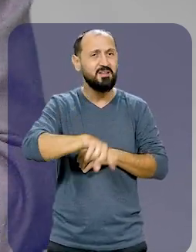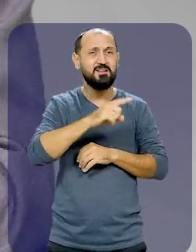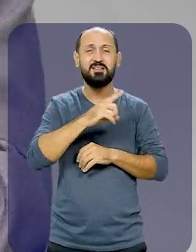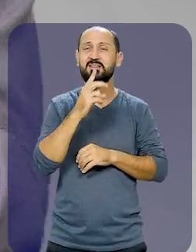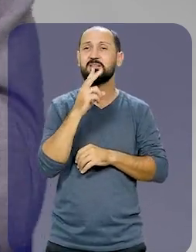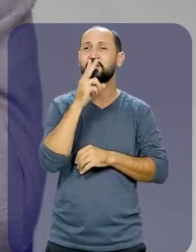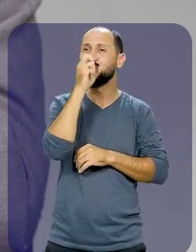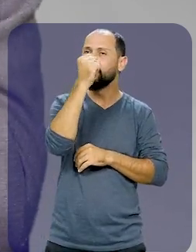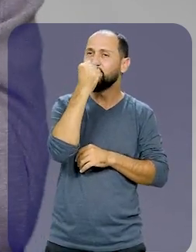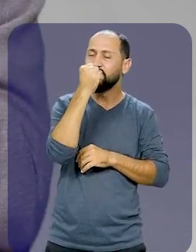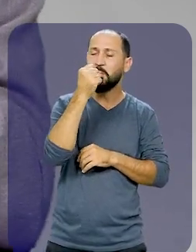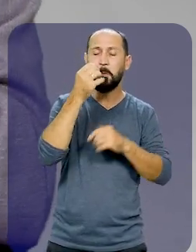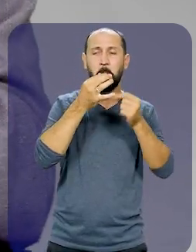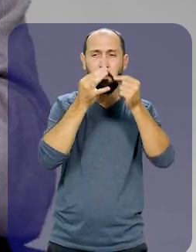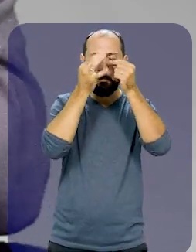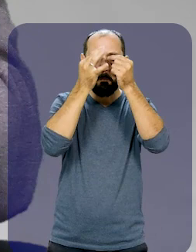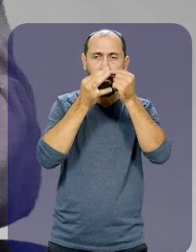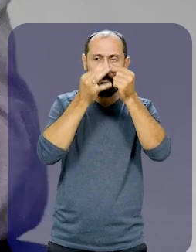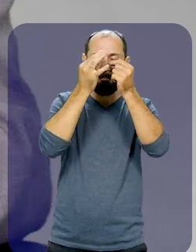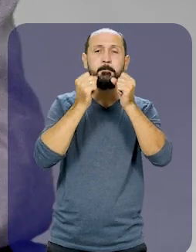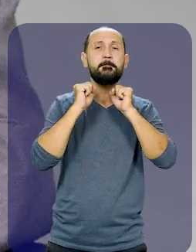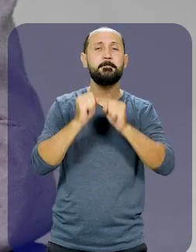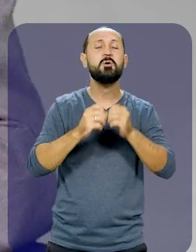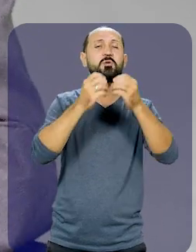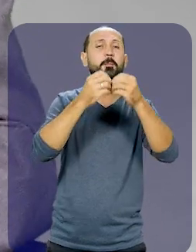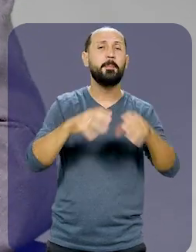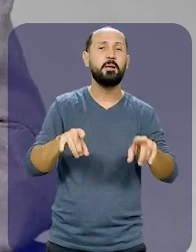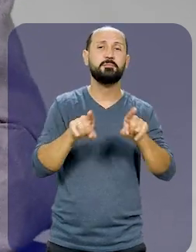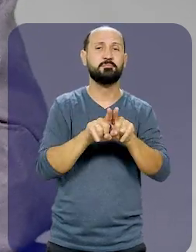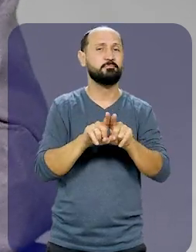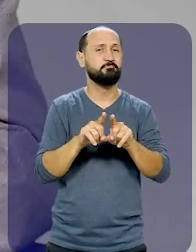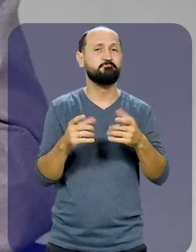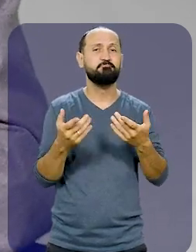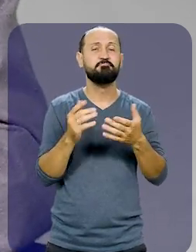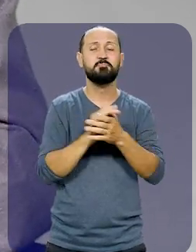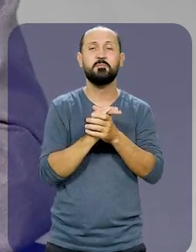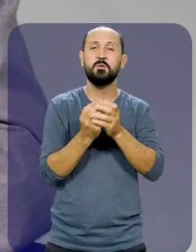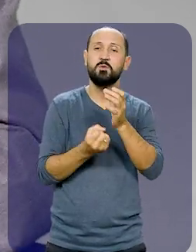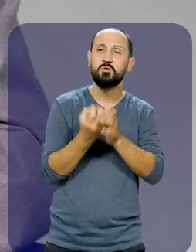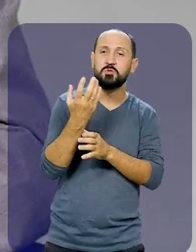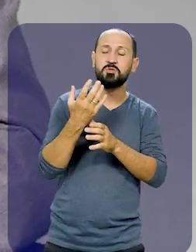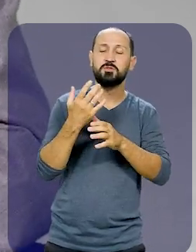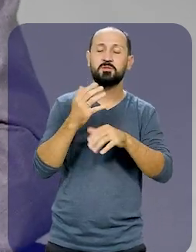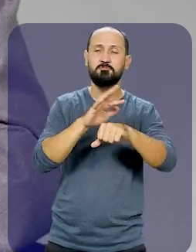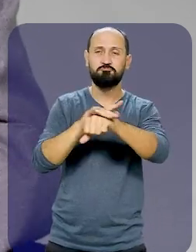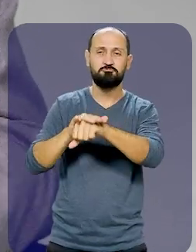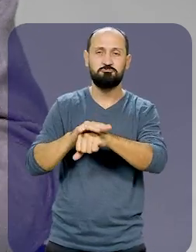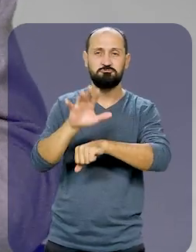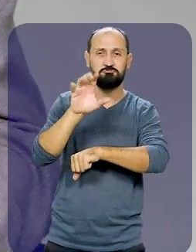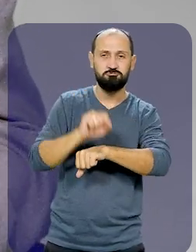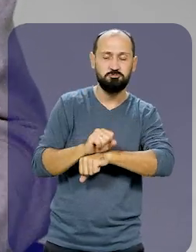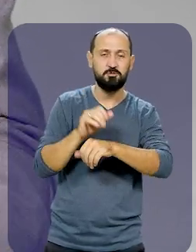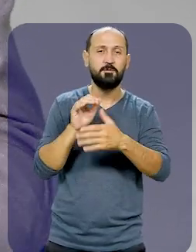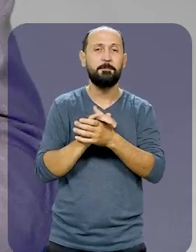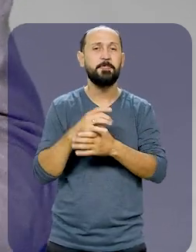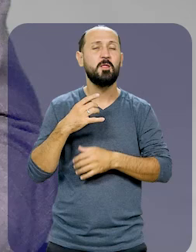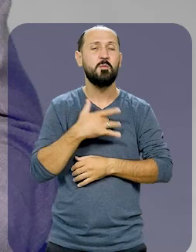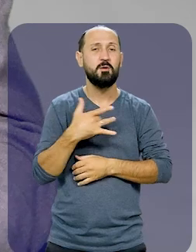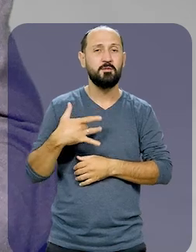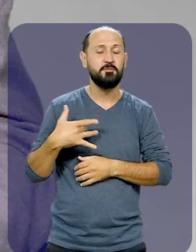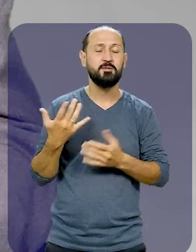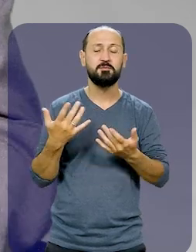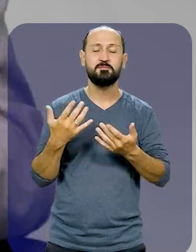fatores muito agressivos para as vias aéreas e que pode facilitar também o surgimento de complicações. Então, levar uma